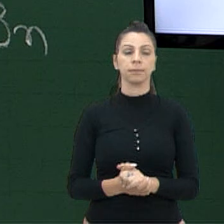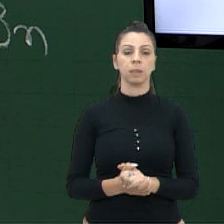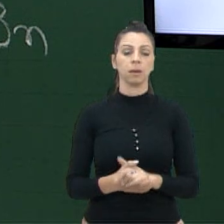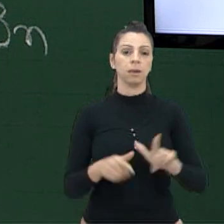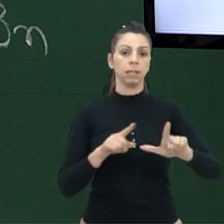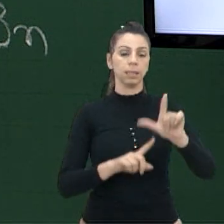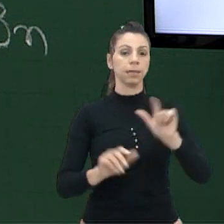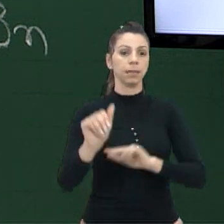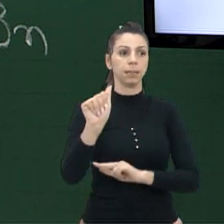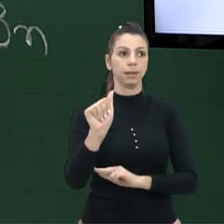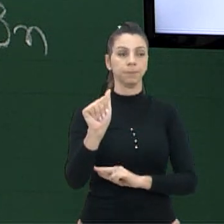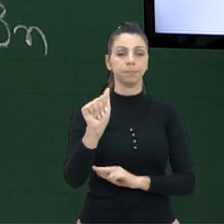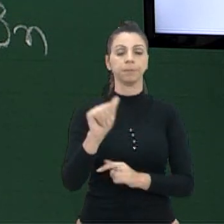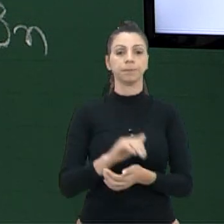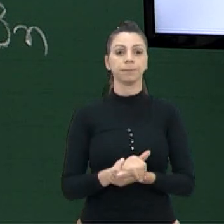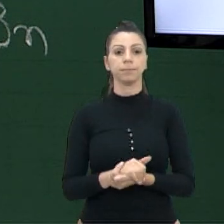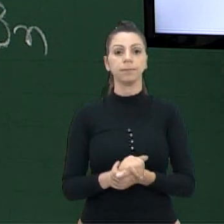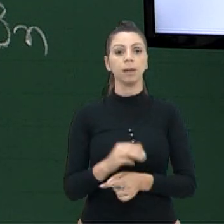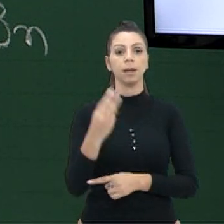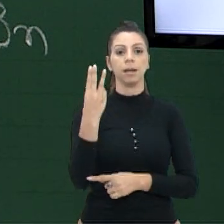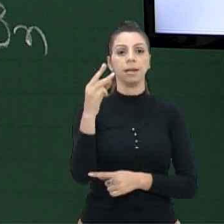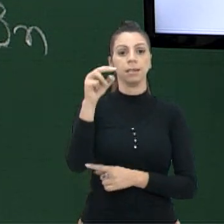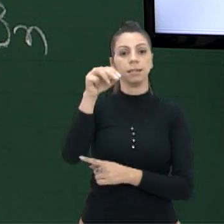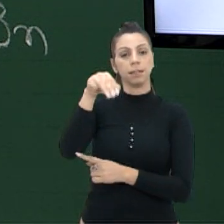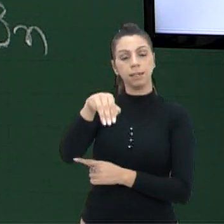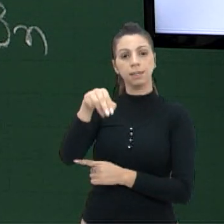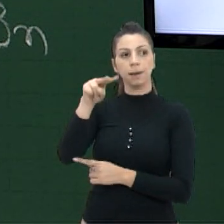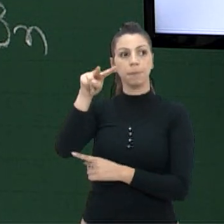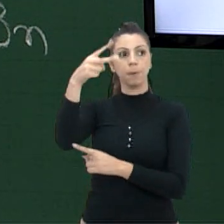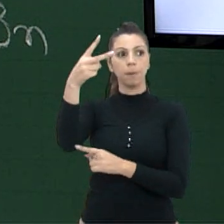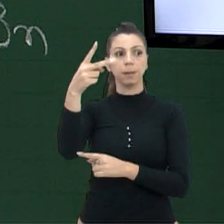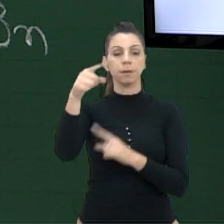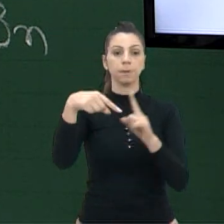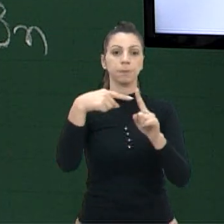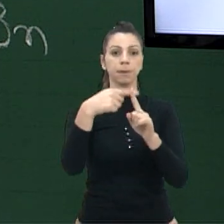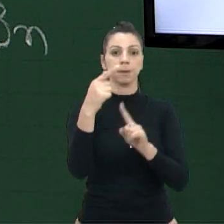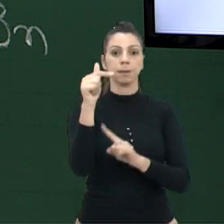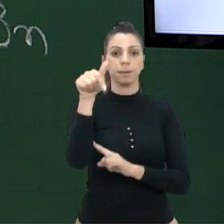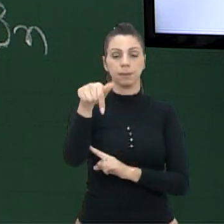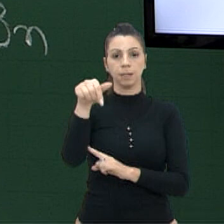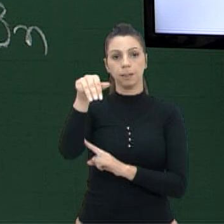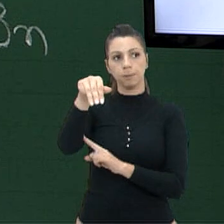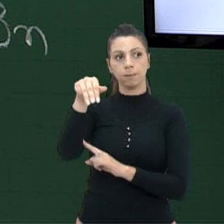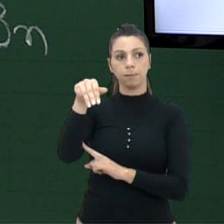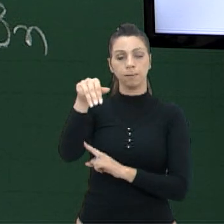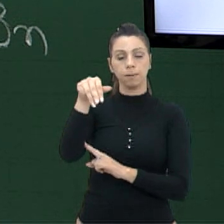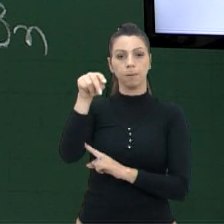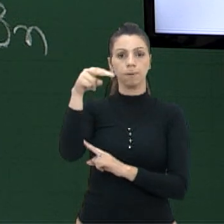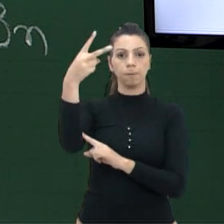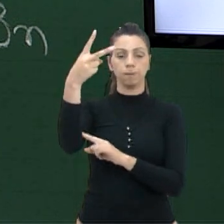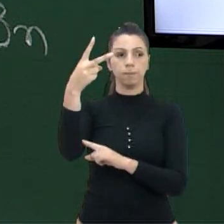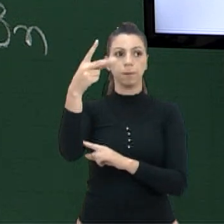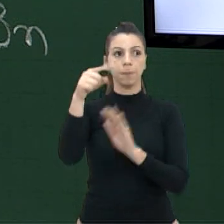Letra A, 3m ao quadrado mais 7m ao quadrado menos mais 5m ao quadrado. Preciso eliminar